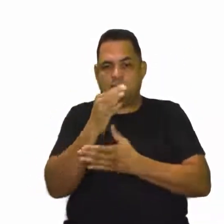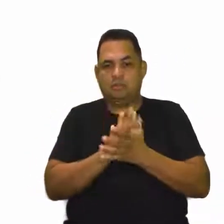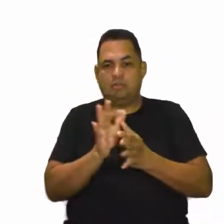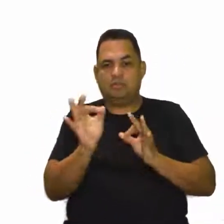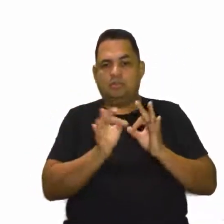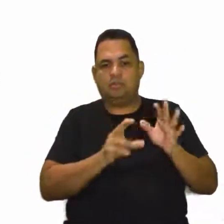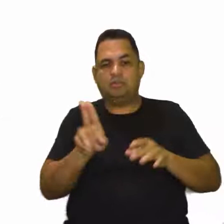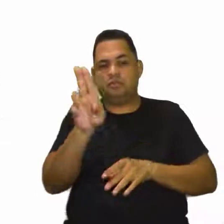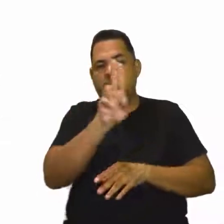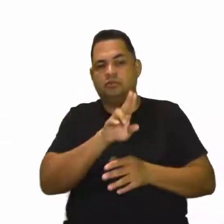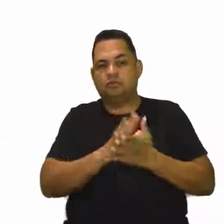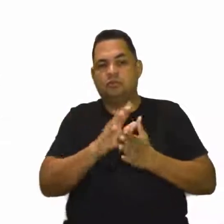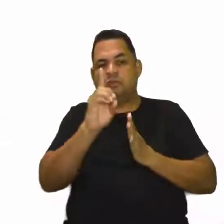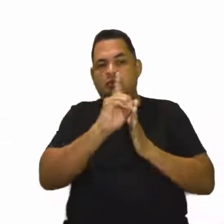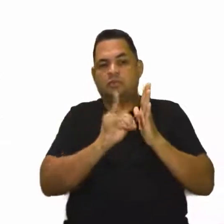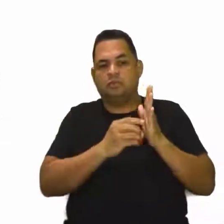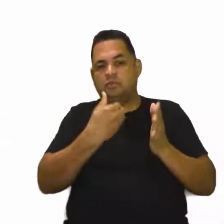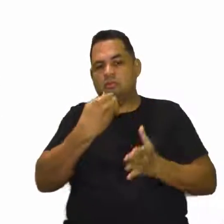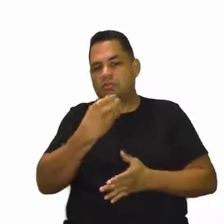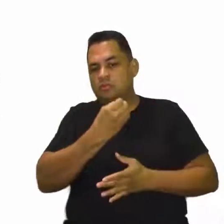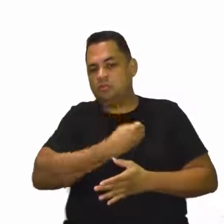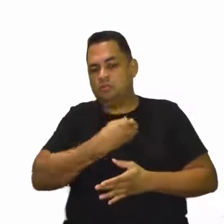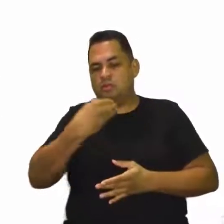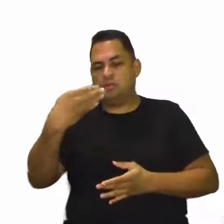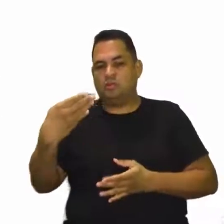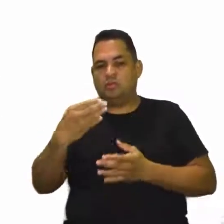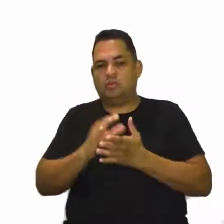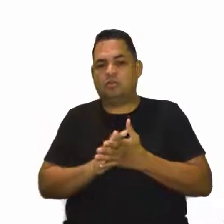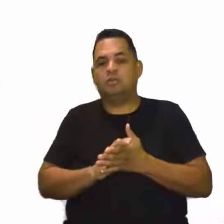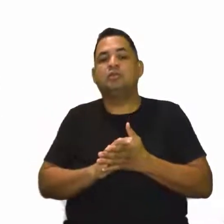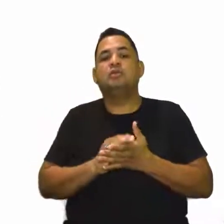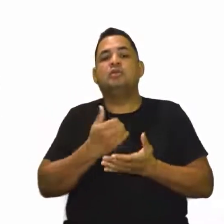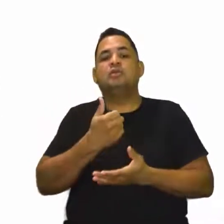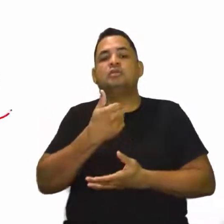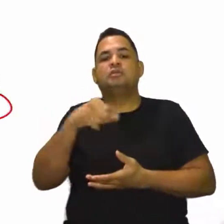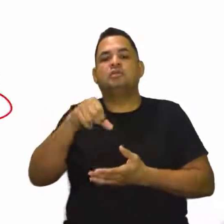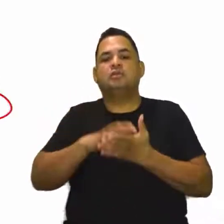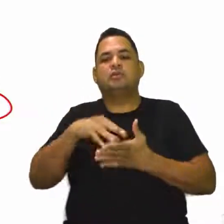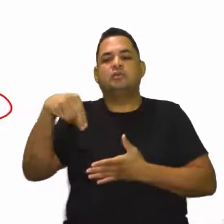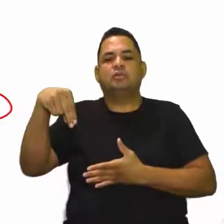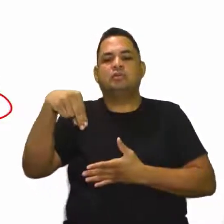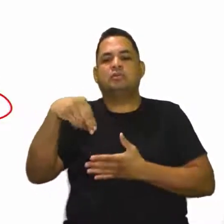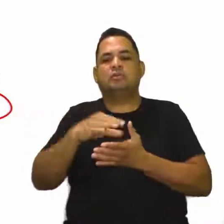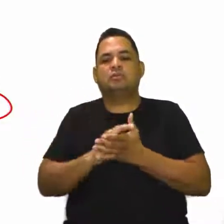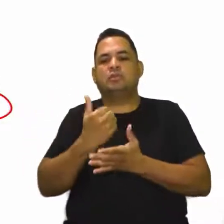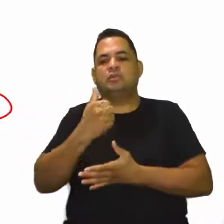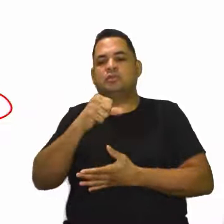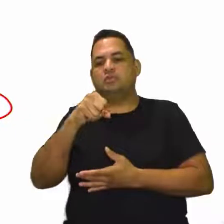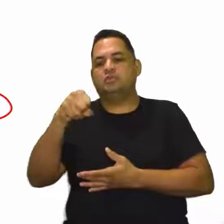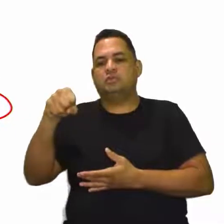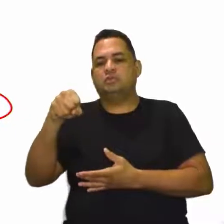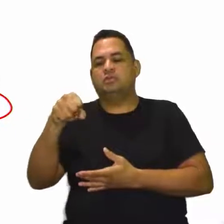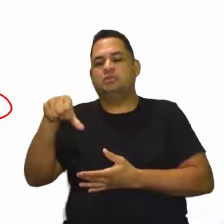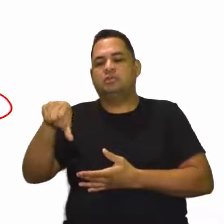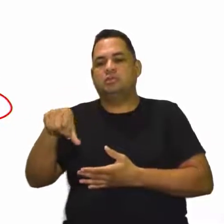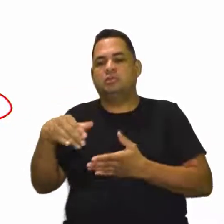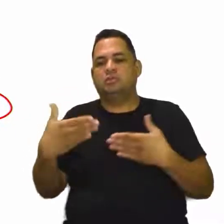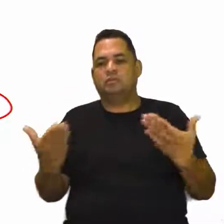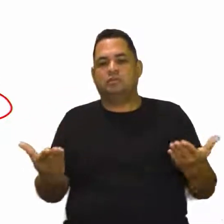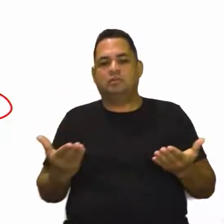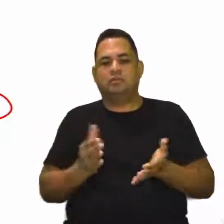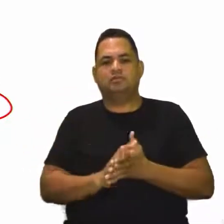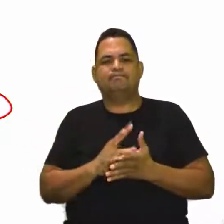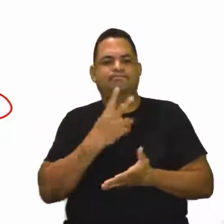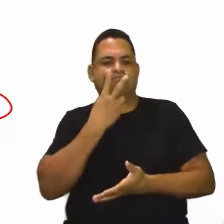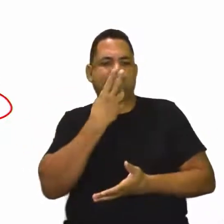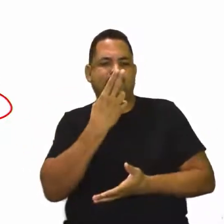foi adotada pelo decreto número 4 do dia 19 de novembro de 1889. Parece que